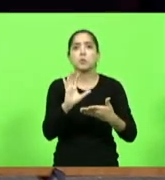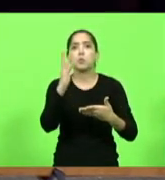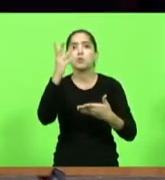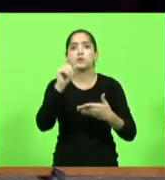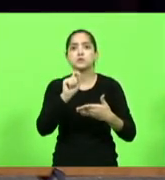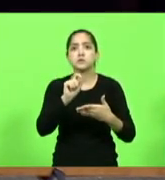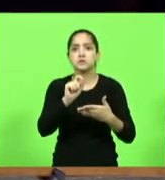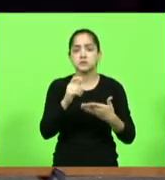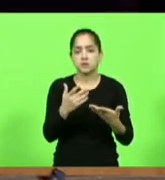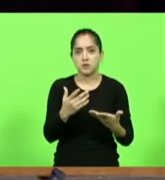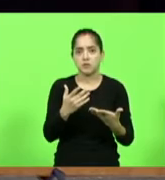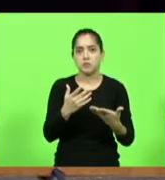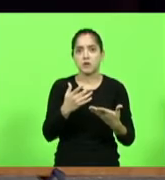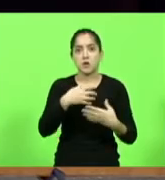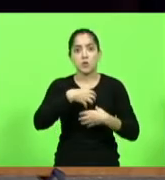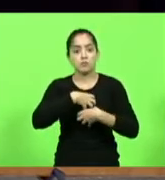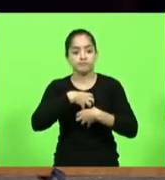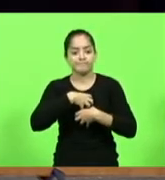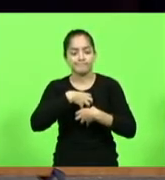como solidariedade,